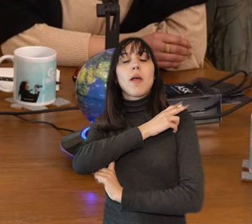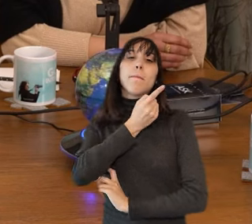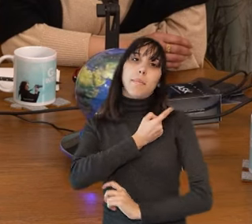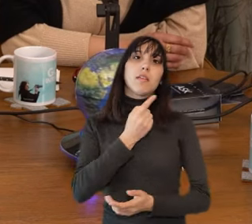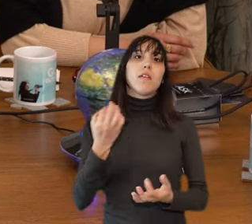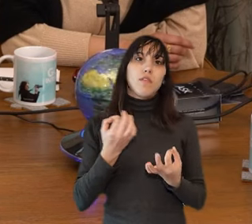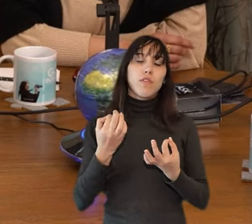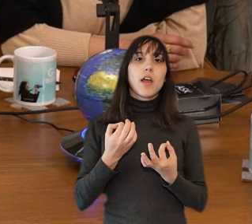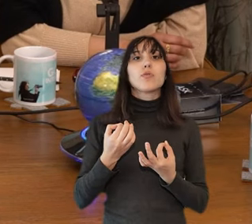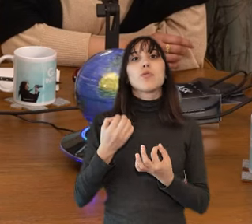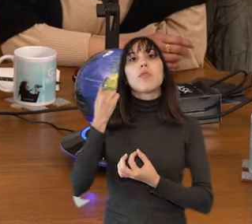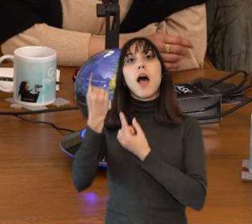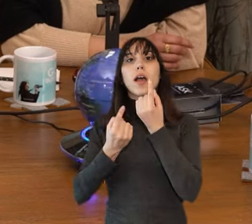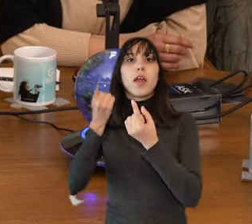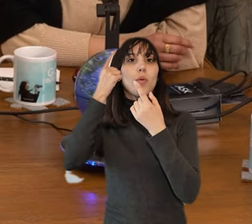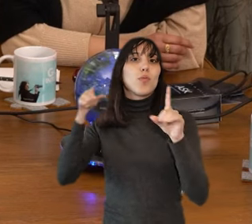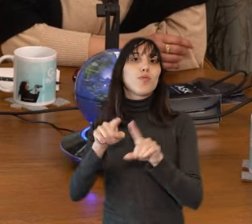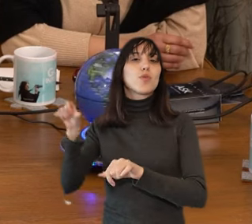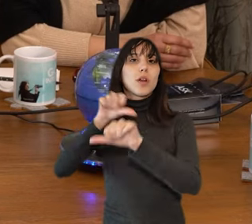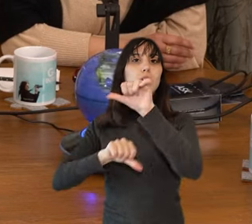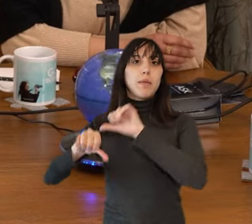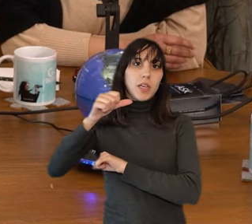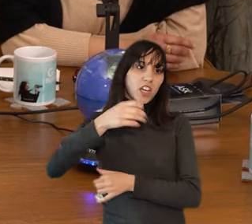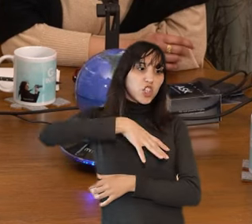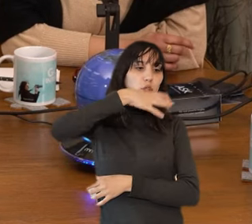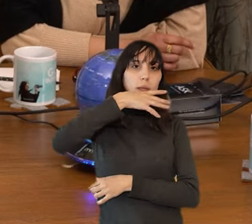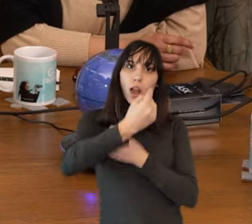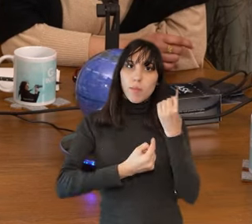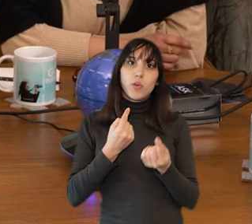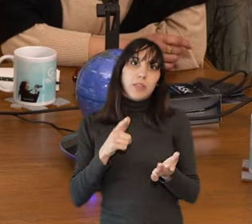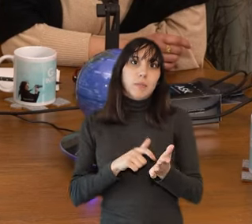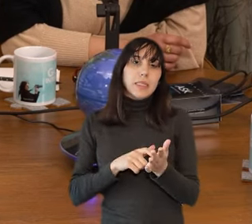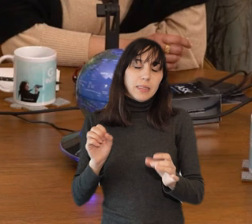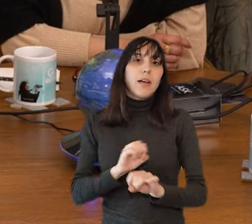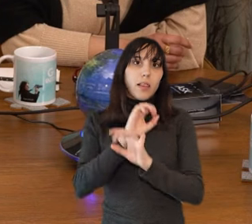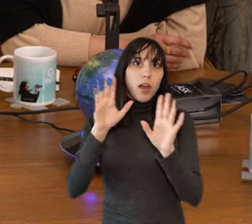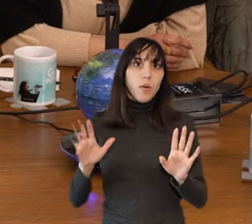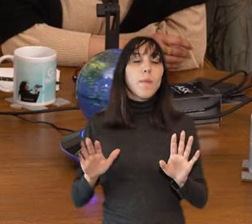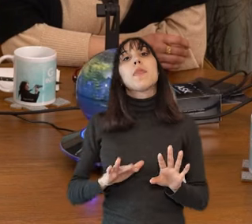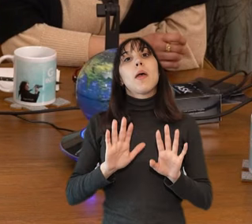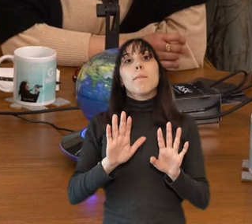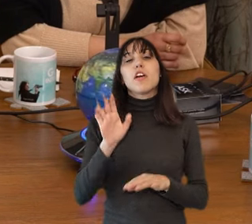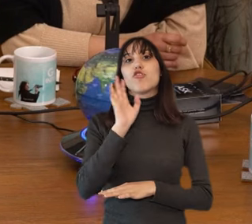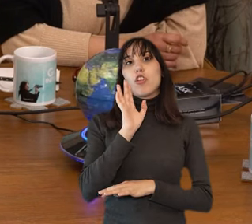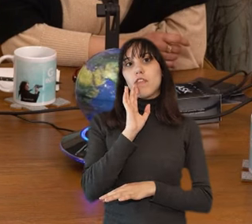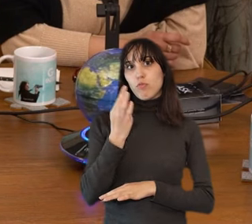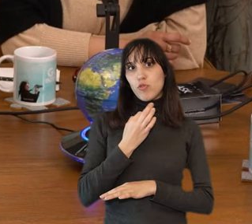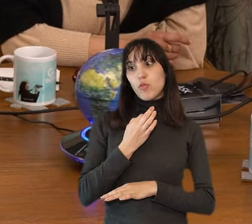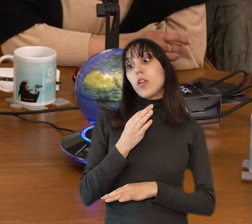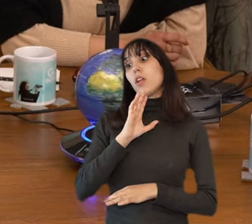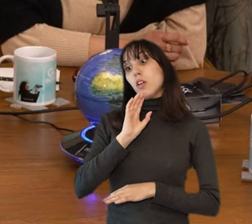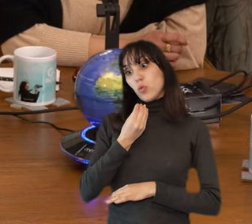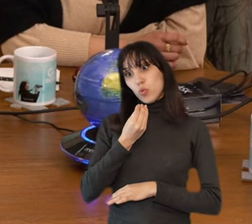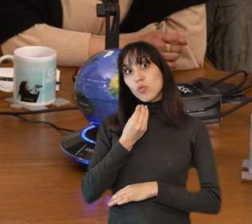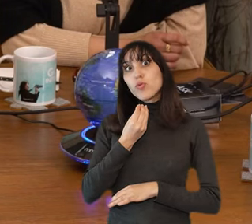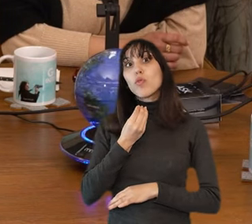realmente talvez numas explicações de um professor de química não é mas nós já vimos eh e já estamos acompanhado